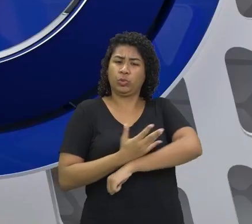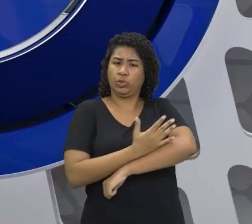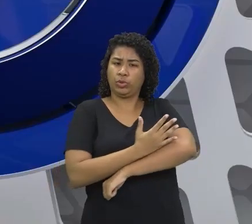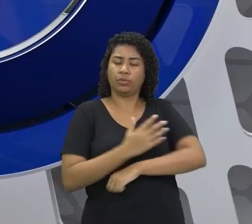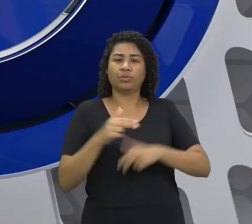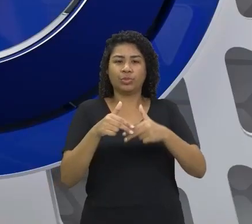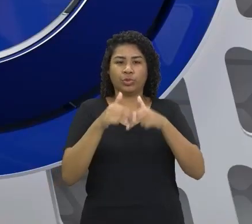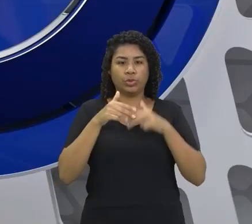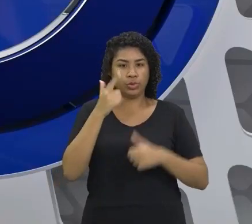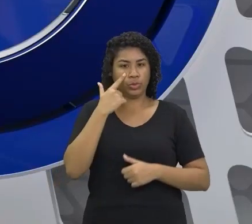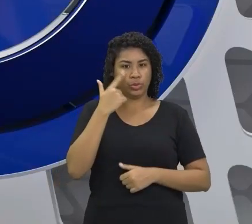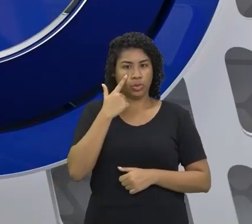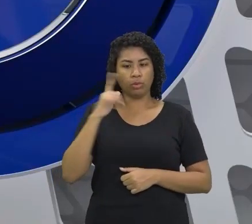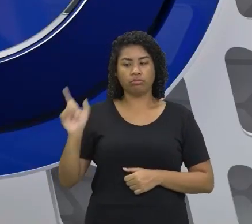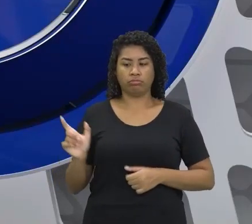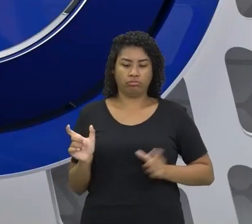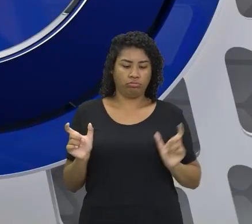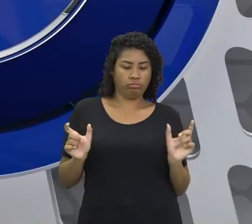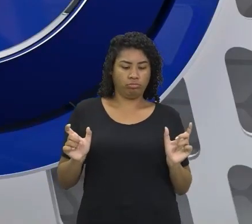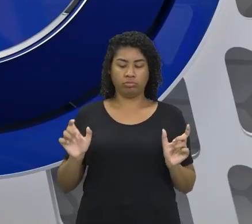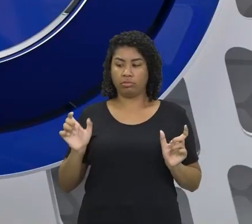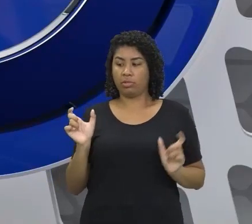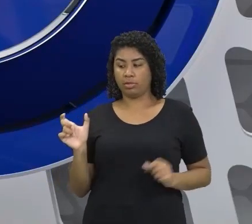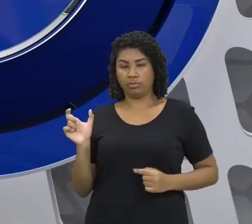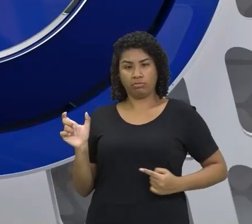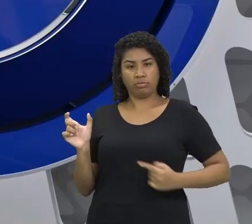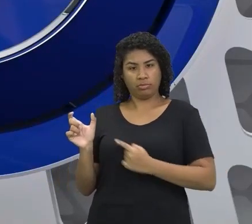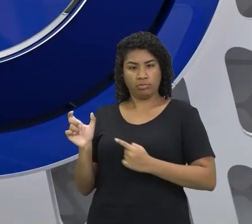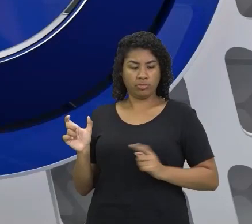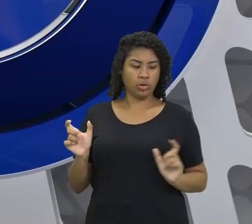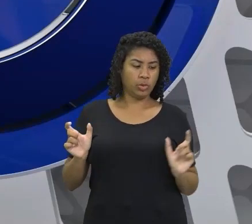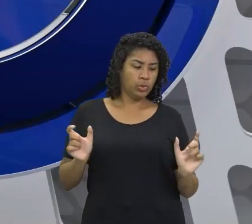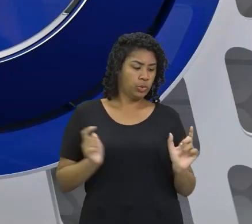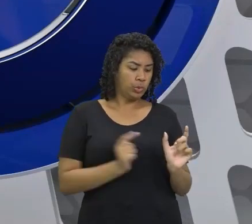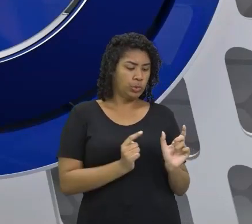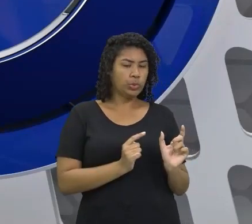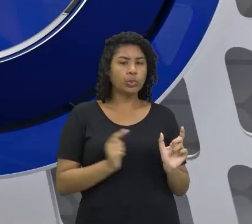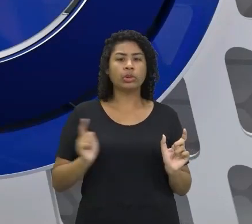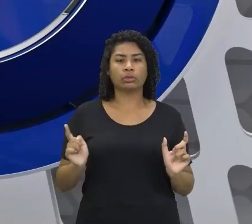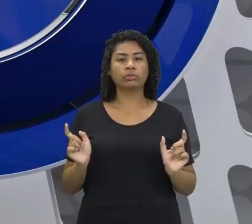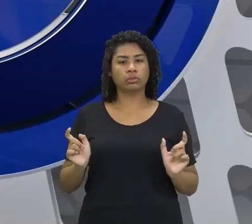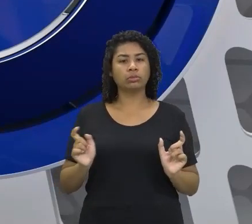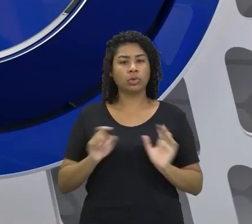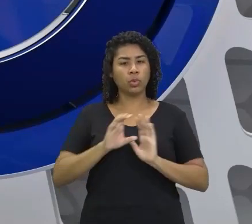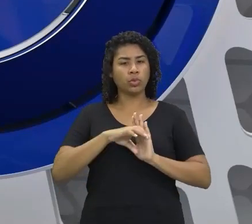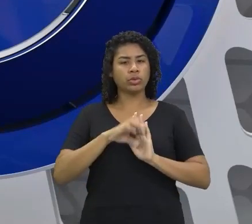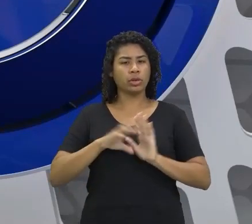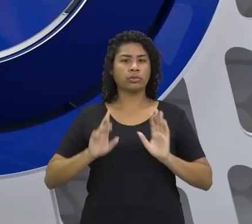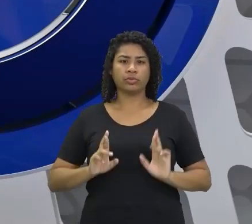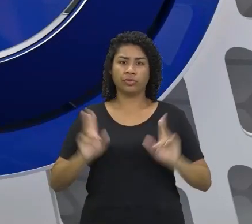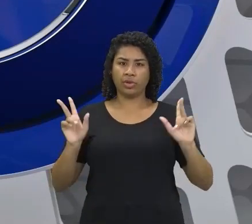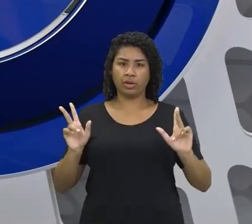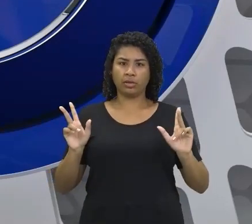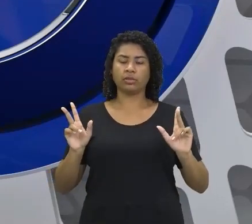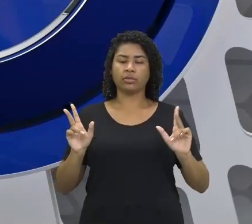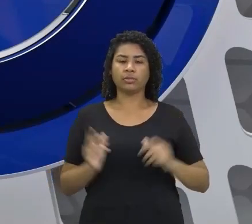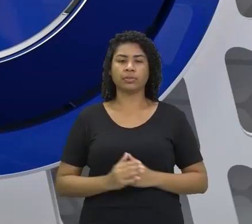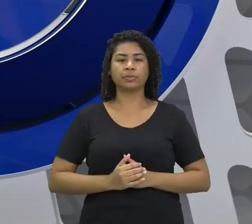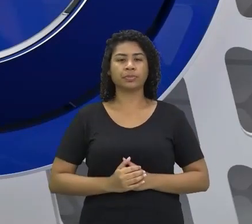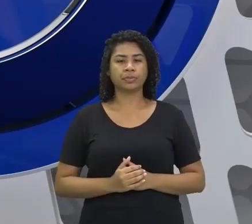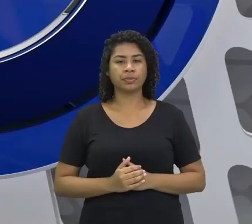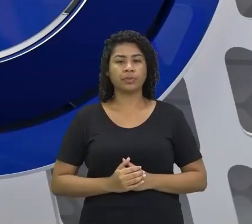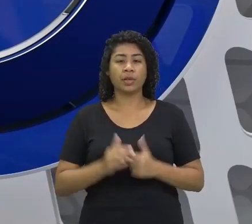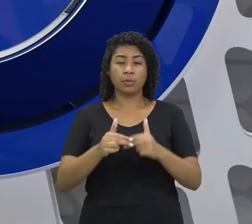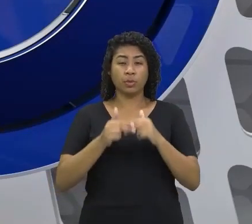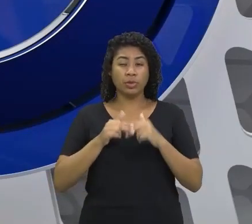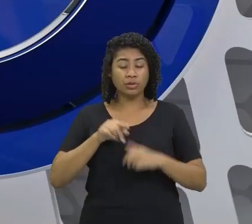diferenciamos, então, o conceito de espiritualidade e também o conceito de mística. E isso, meus caros amigos, vai